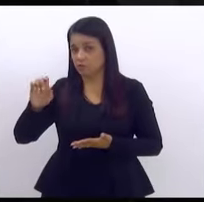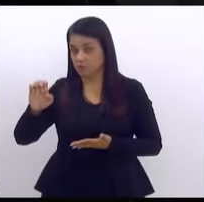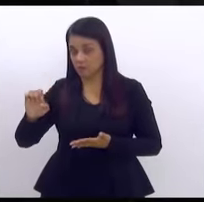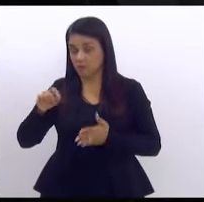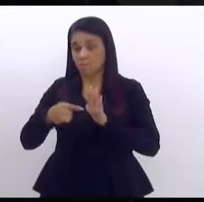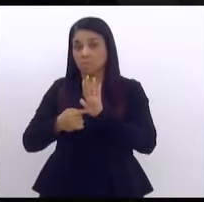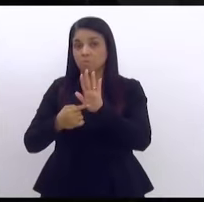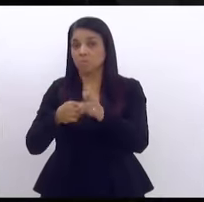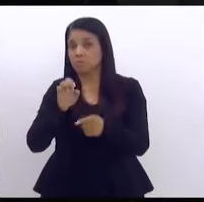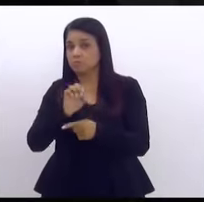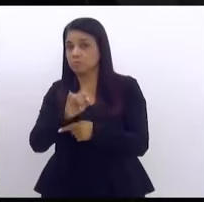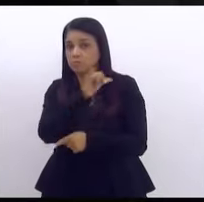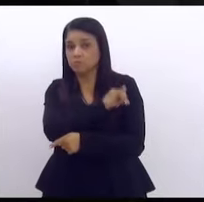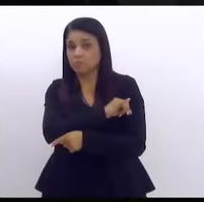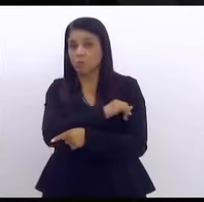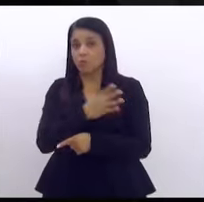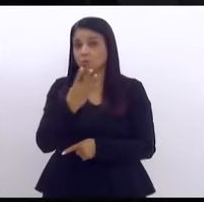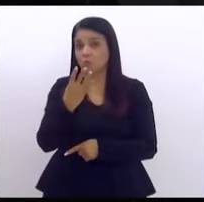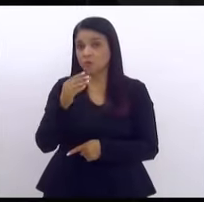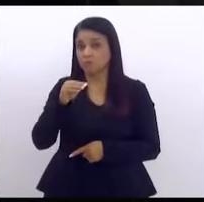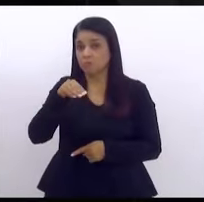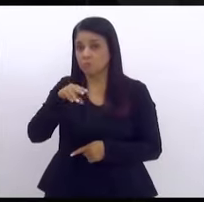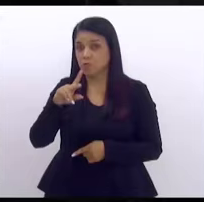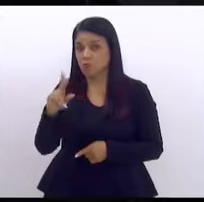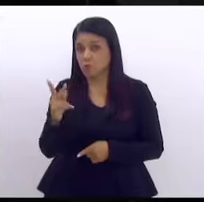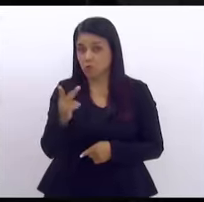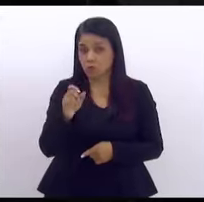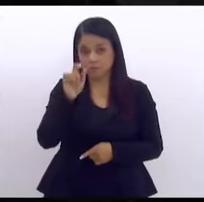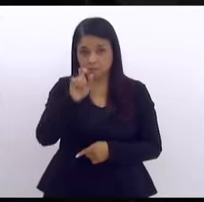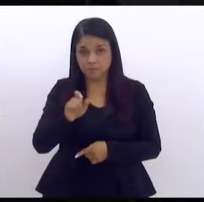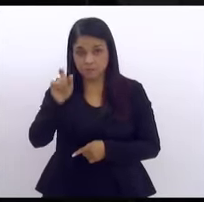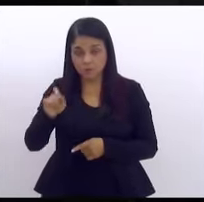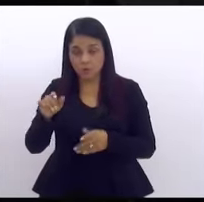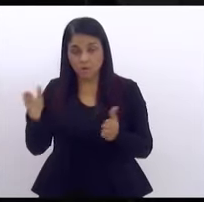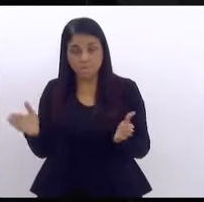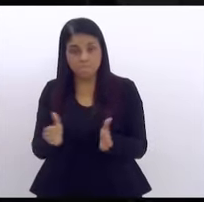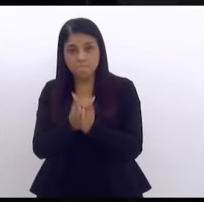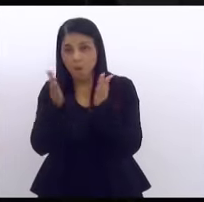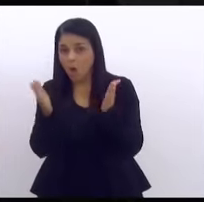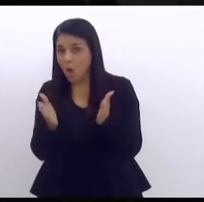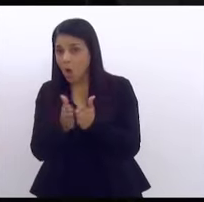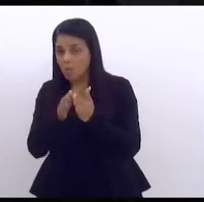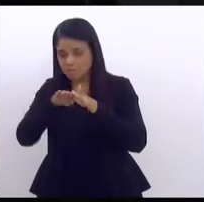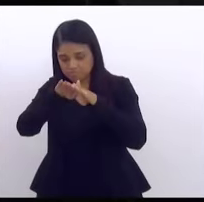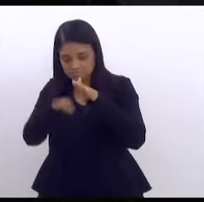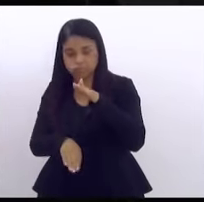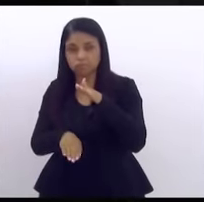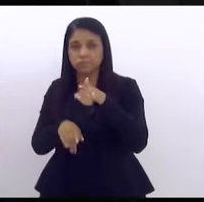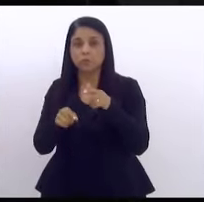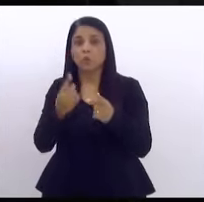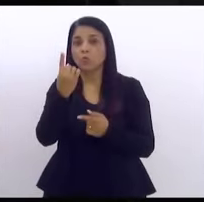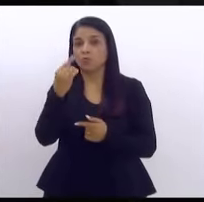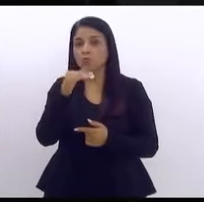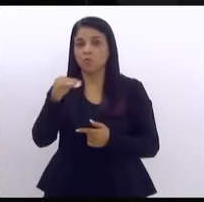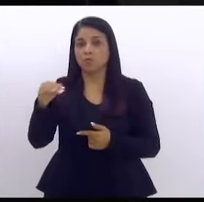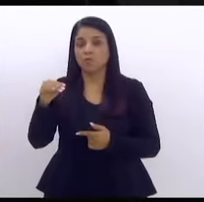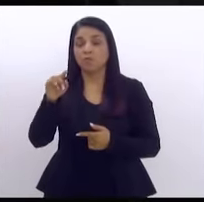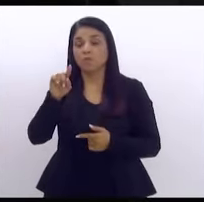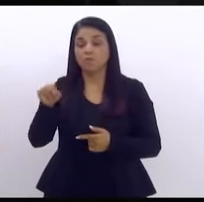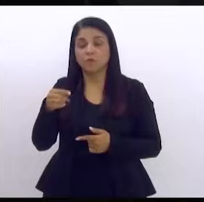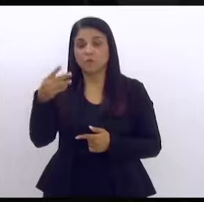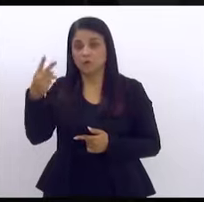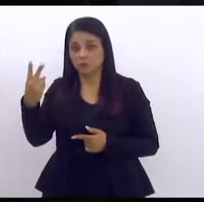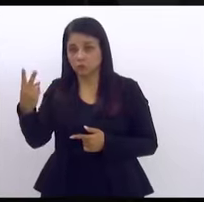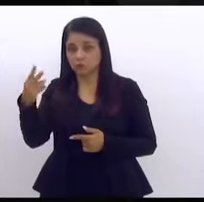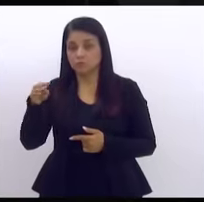estado 4 milhões de pessoas vivem abaixo da linha da pobreza, sendo 1,2 milhões em